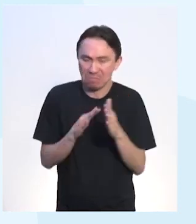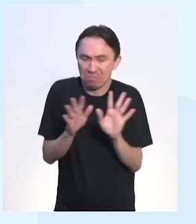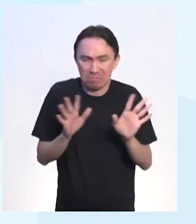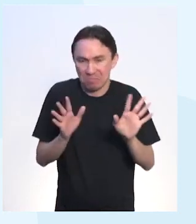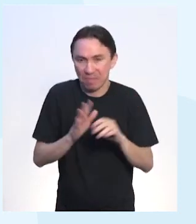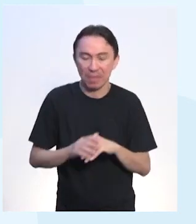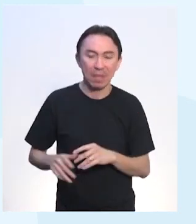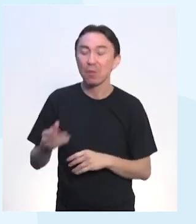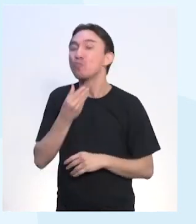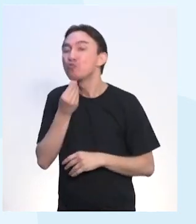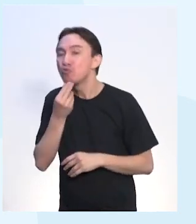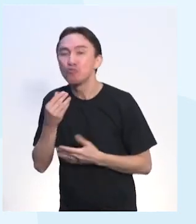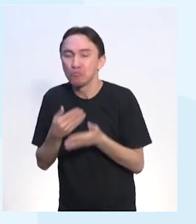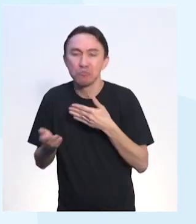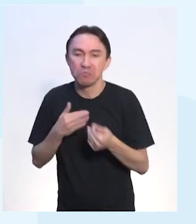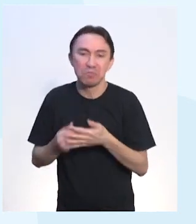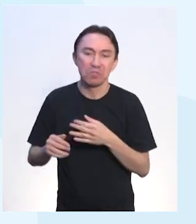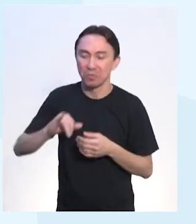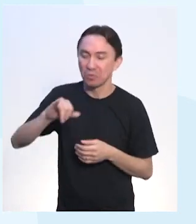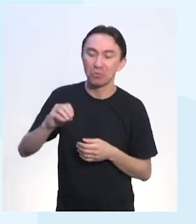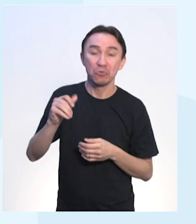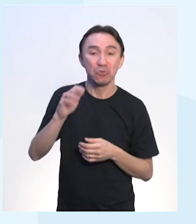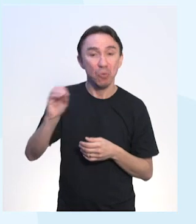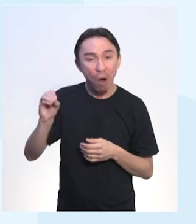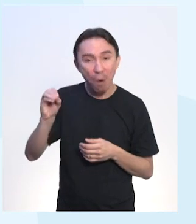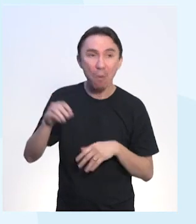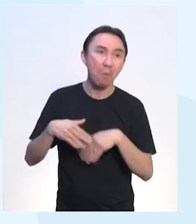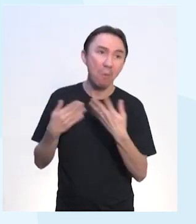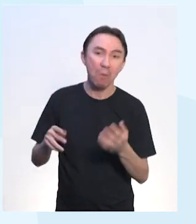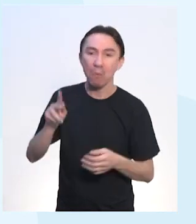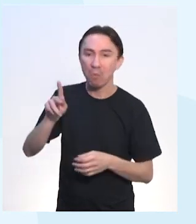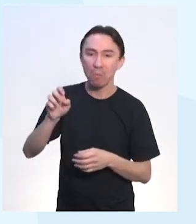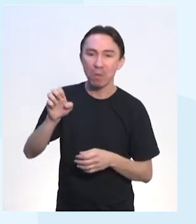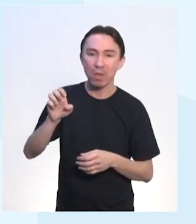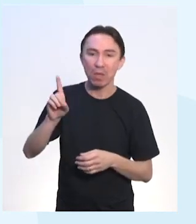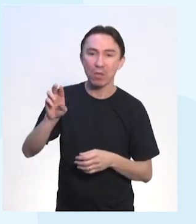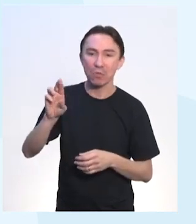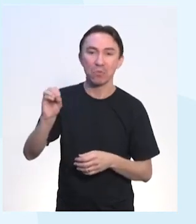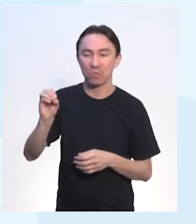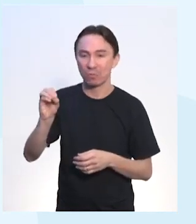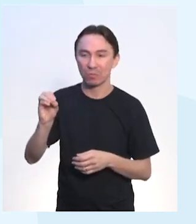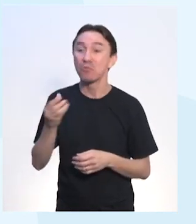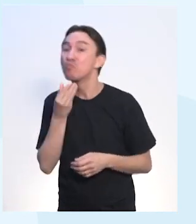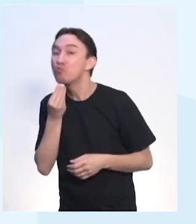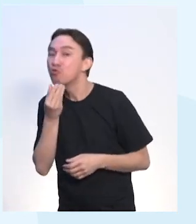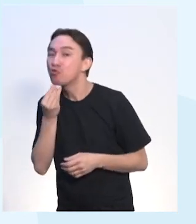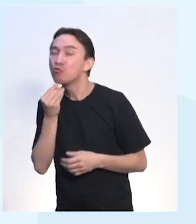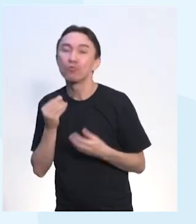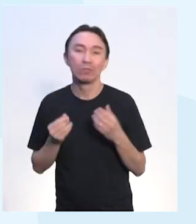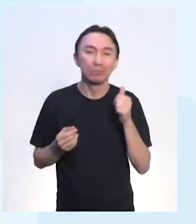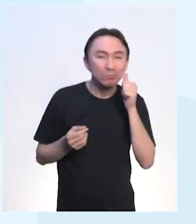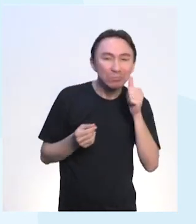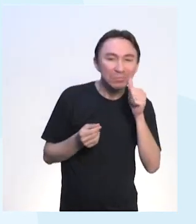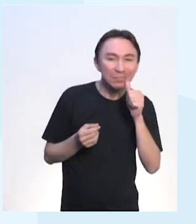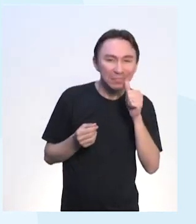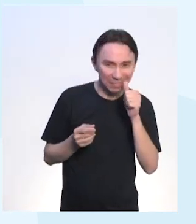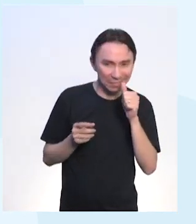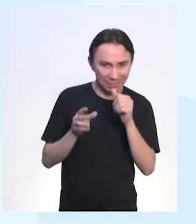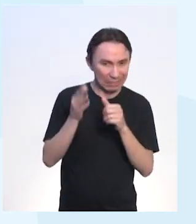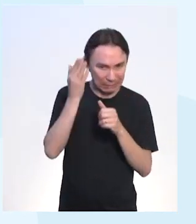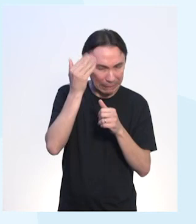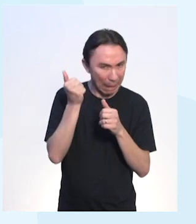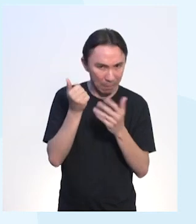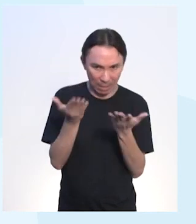importa se é o João ou se é o Pedro. Importa que são meninos. Então, você já sabe quem está repetindo, né? Muito bem.